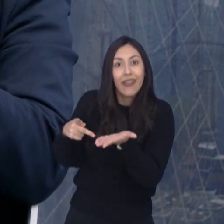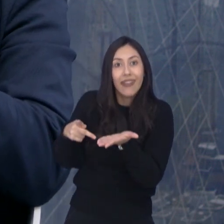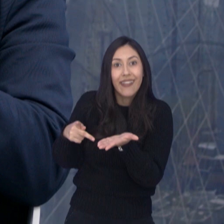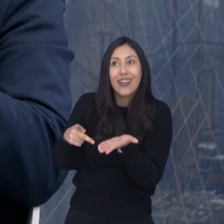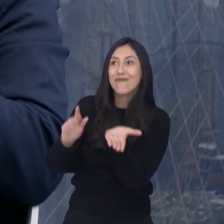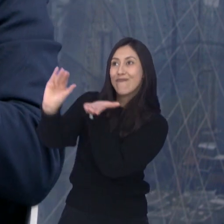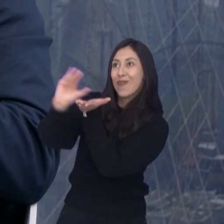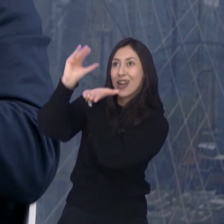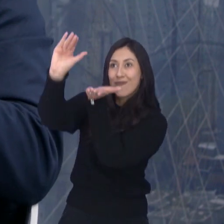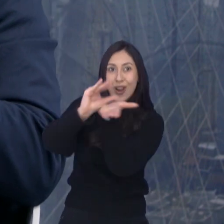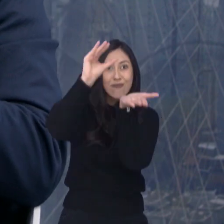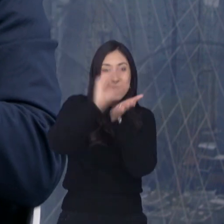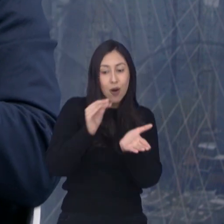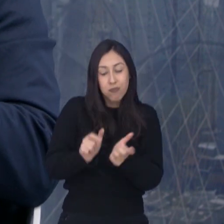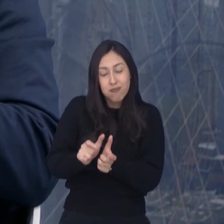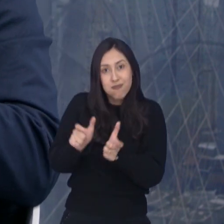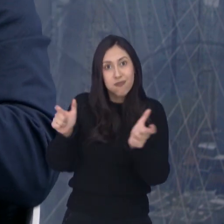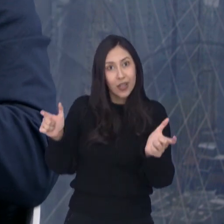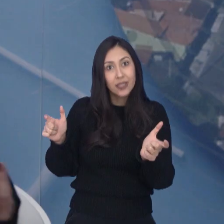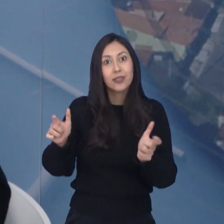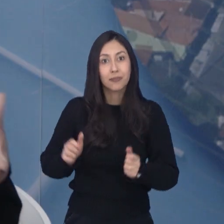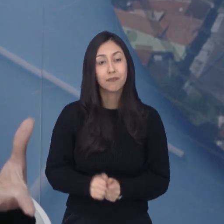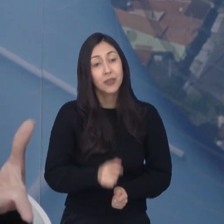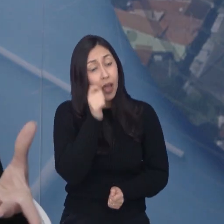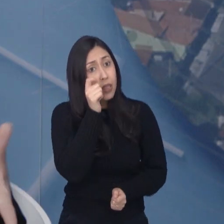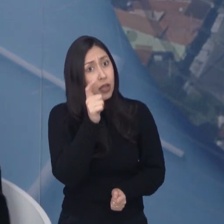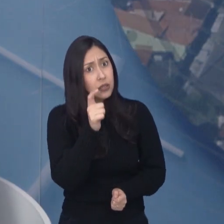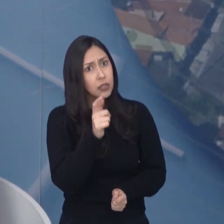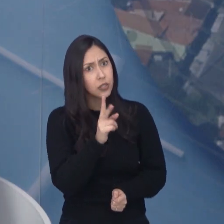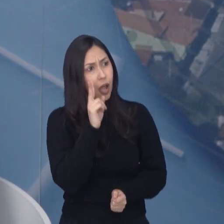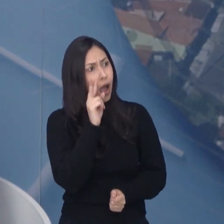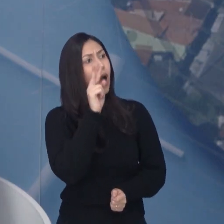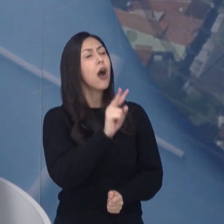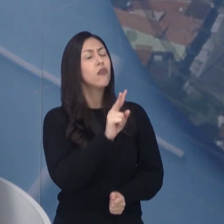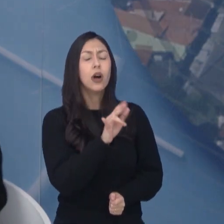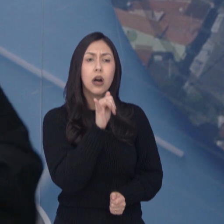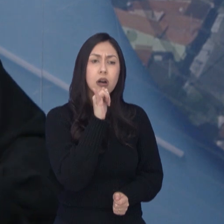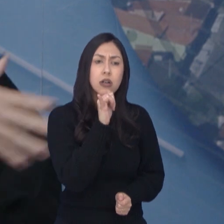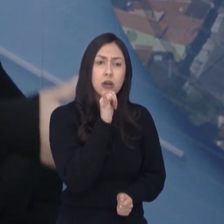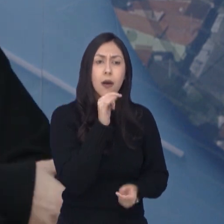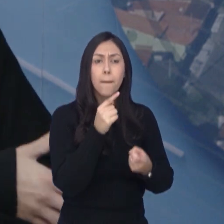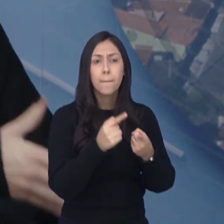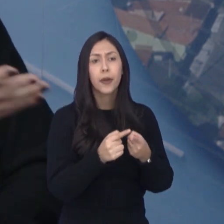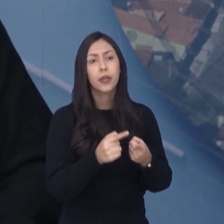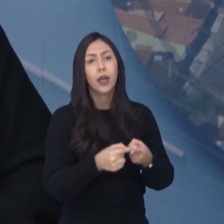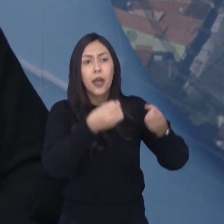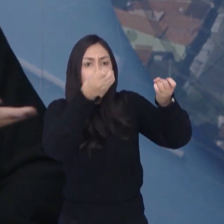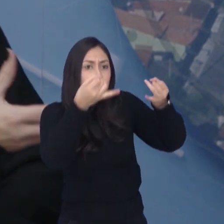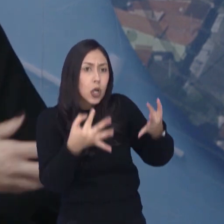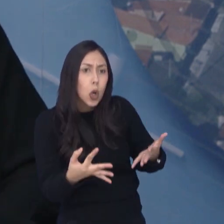local e desenvolvendo a nossa localidade. Uhum. E é interessante a gente pegar esses exemplos mesmo, porque a gente falou um pouco da